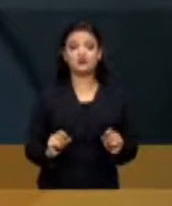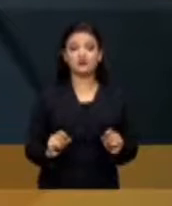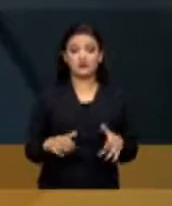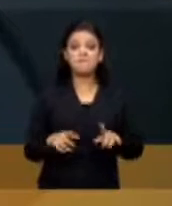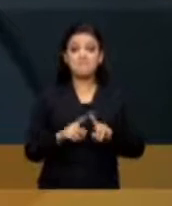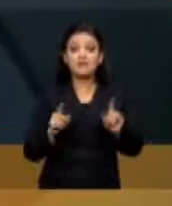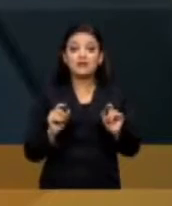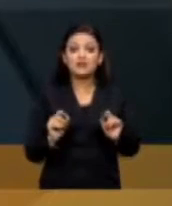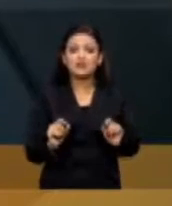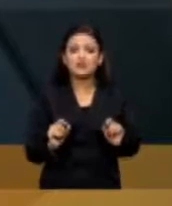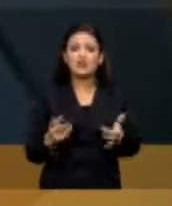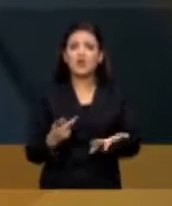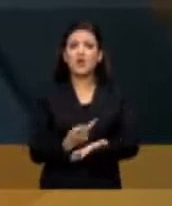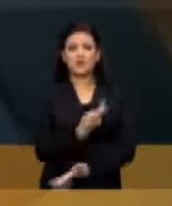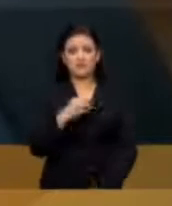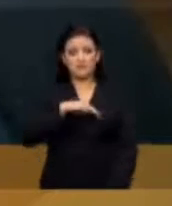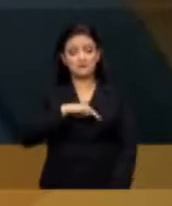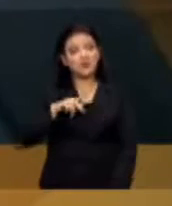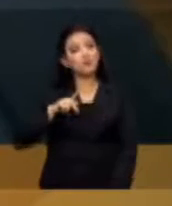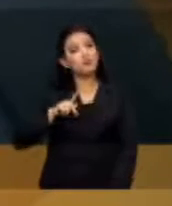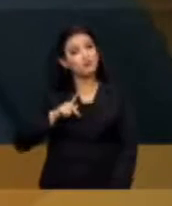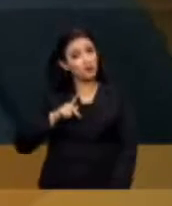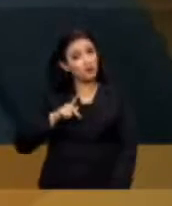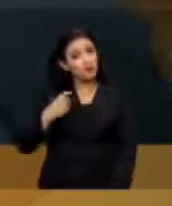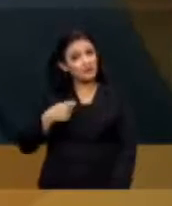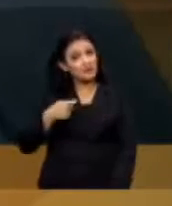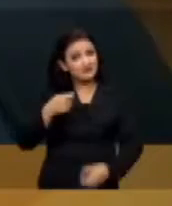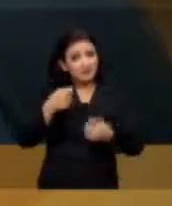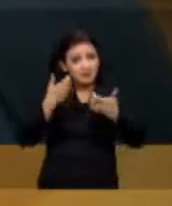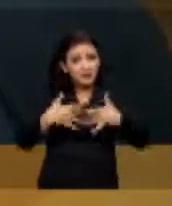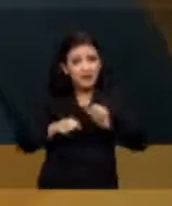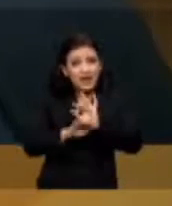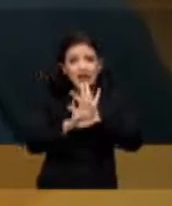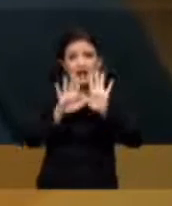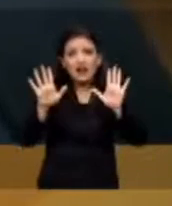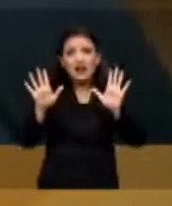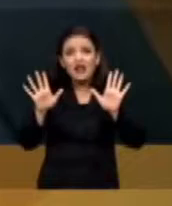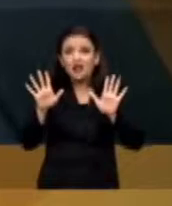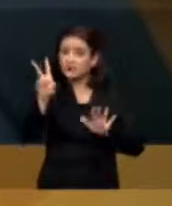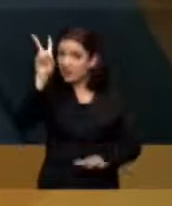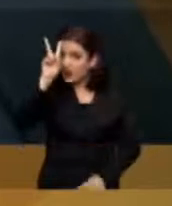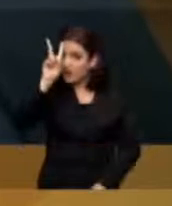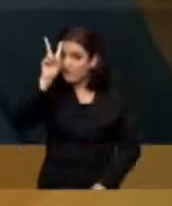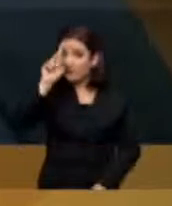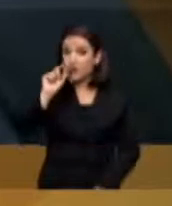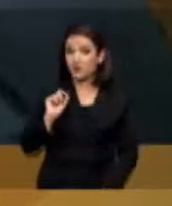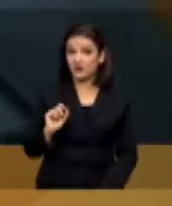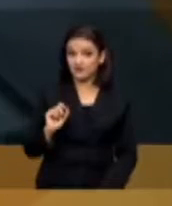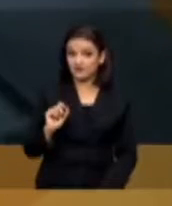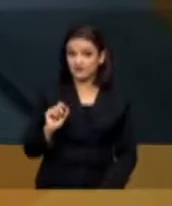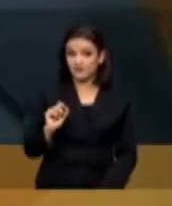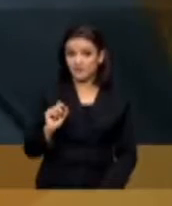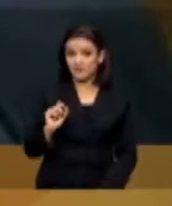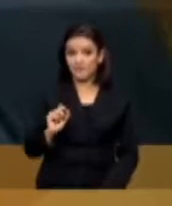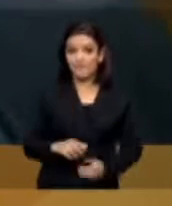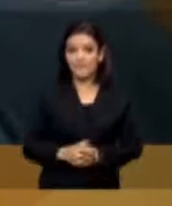de largada, o Ministério Público gostaria de esclarecer e lembrar para aqueles que não conhecem, é que nós